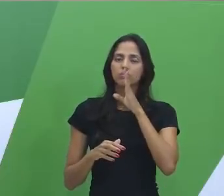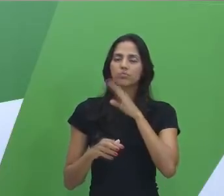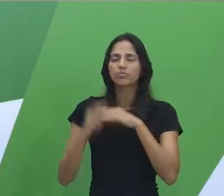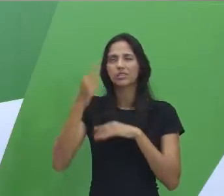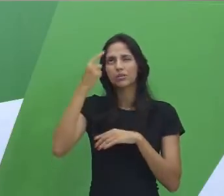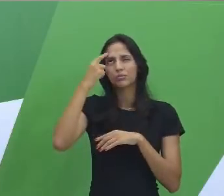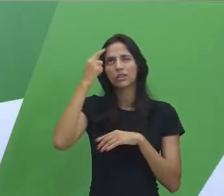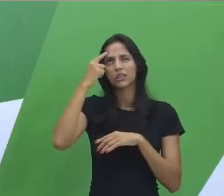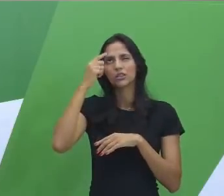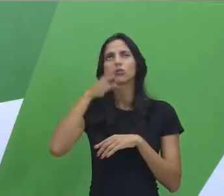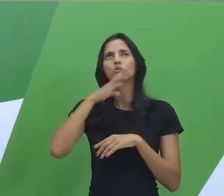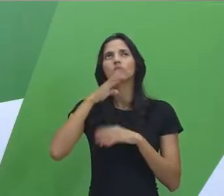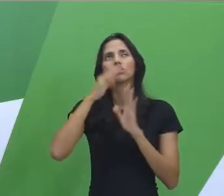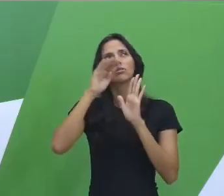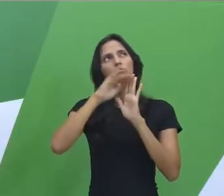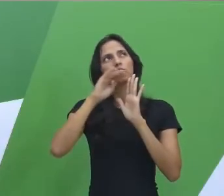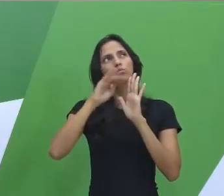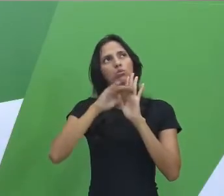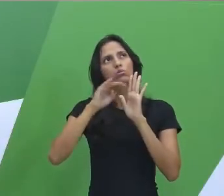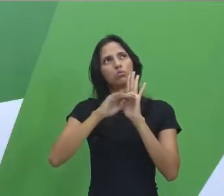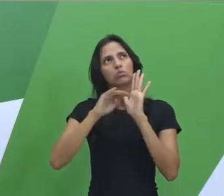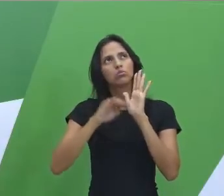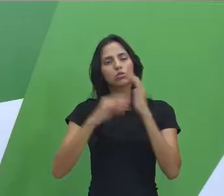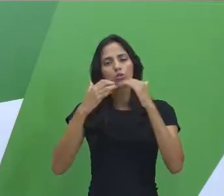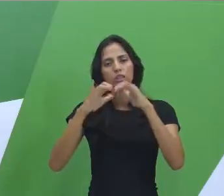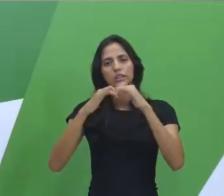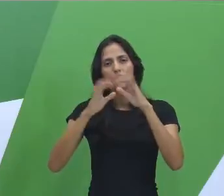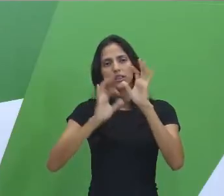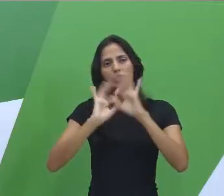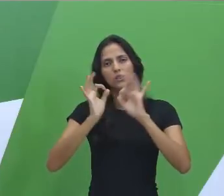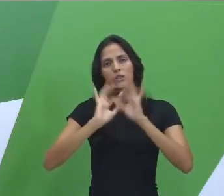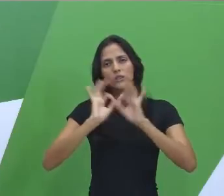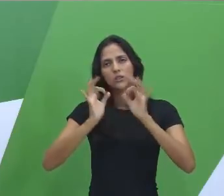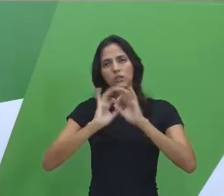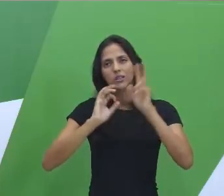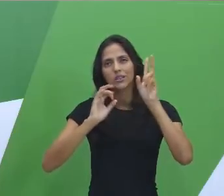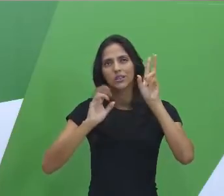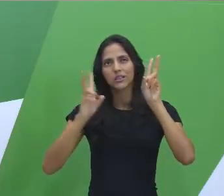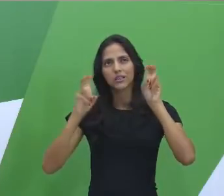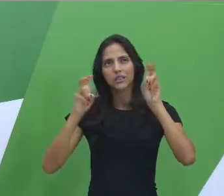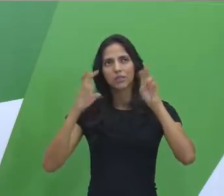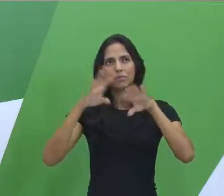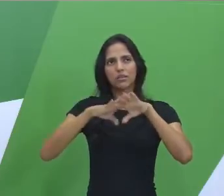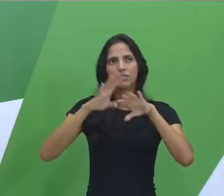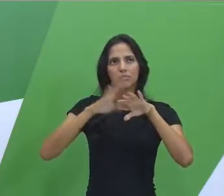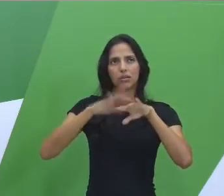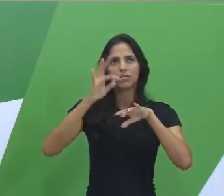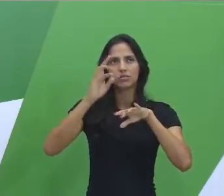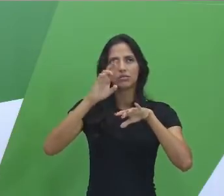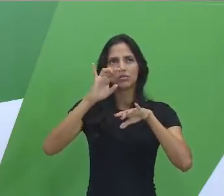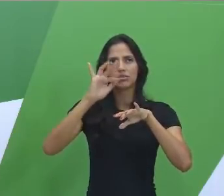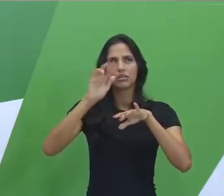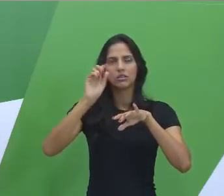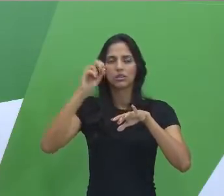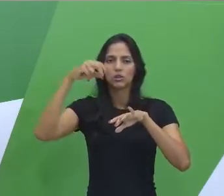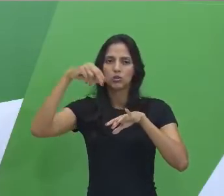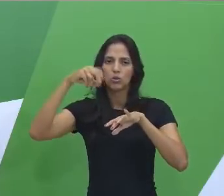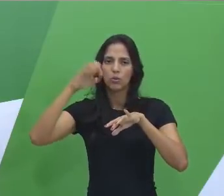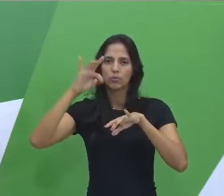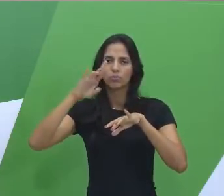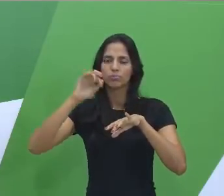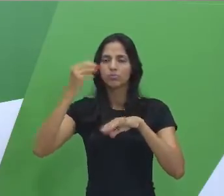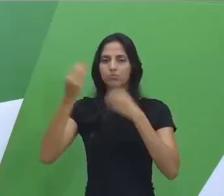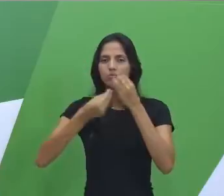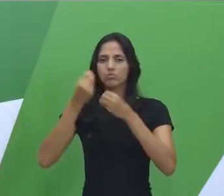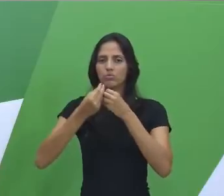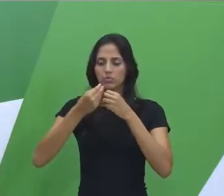Isso. Organiza, por onde eu começo? Opa, é trigonometria. Então, se é trigonometria, eu preciso me